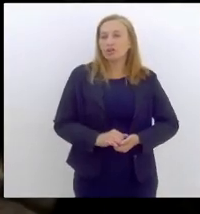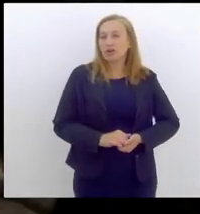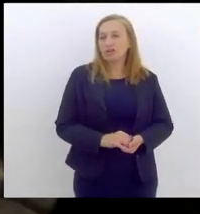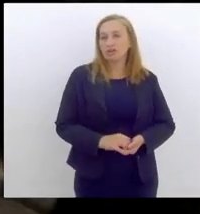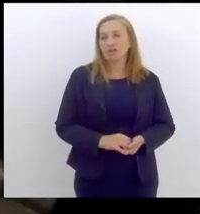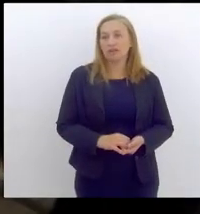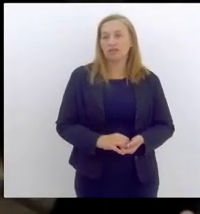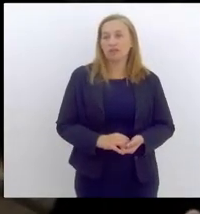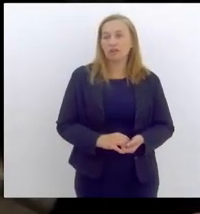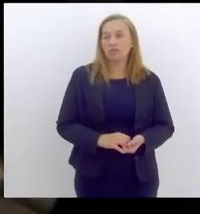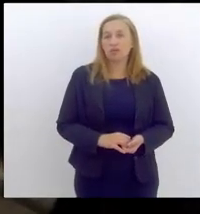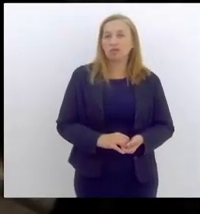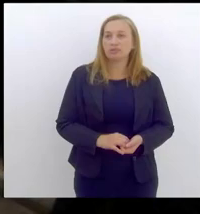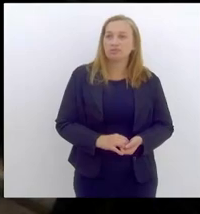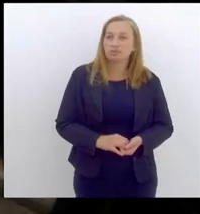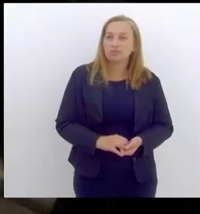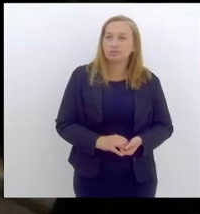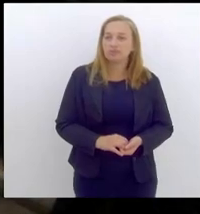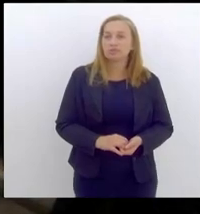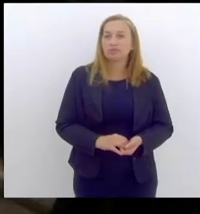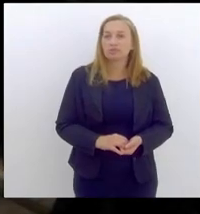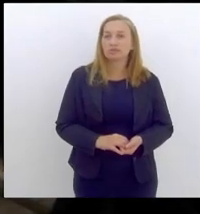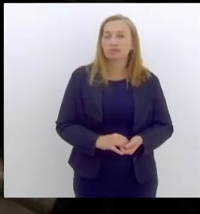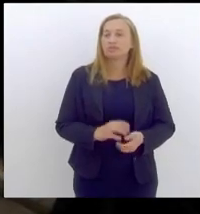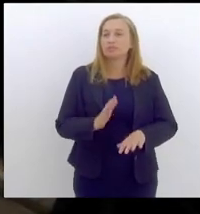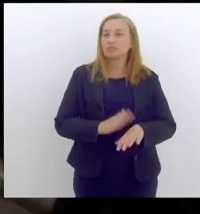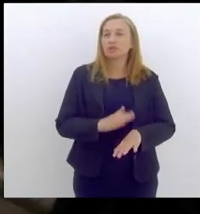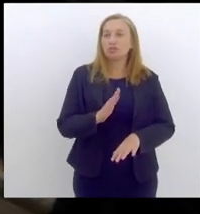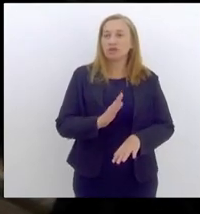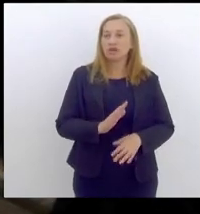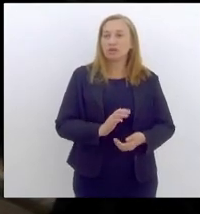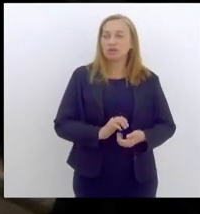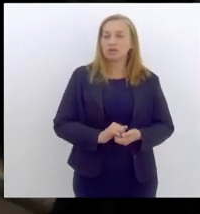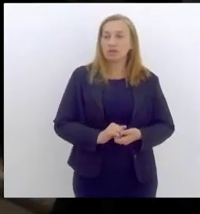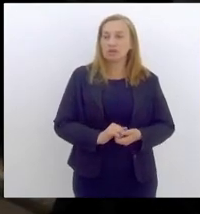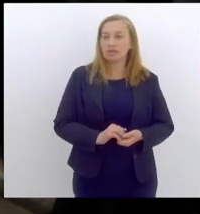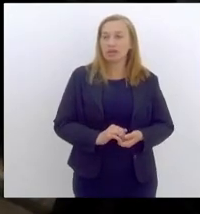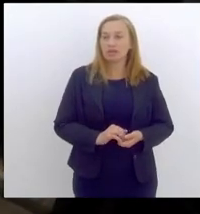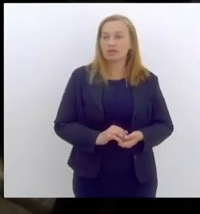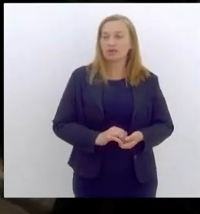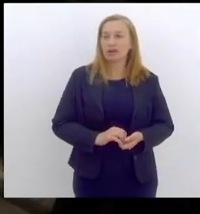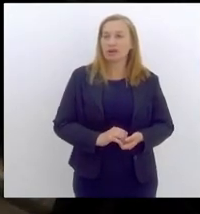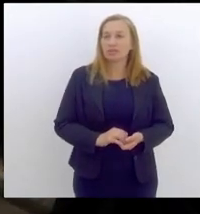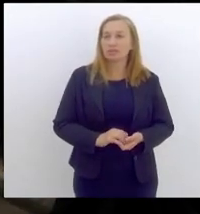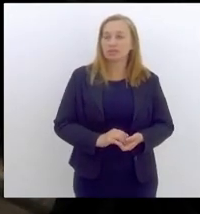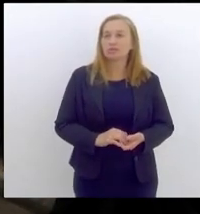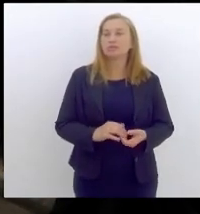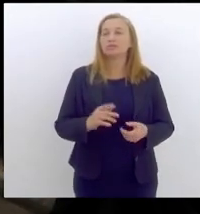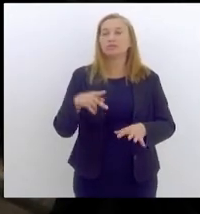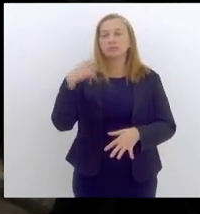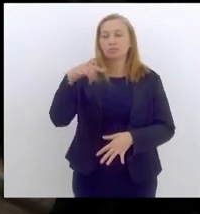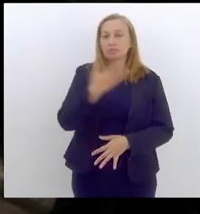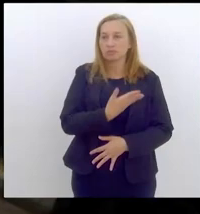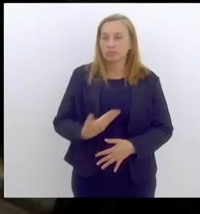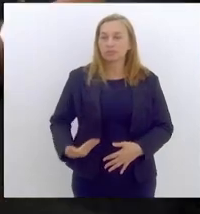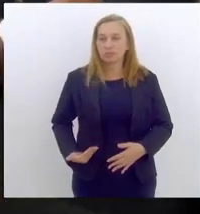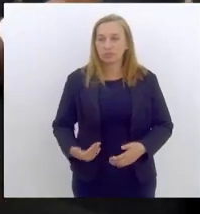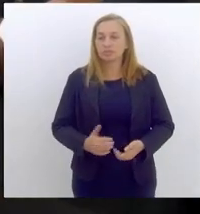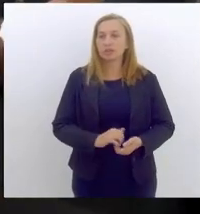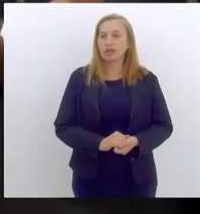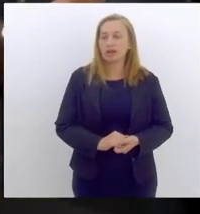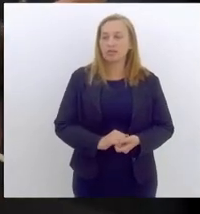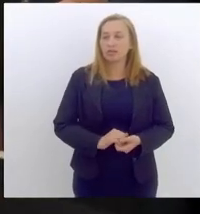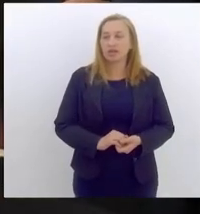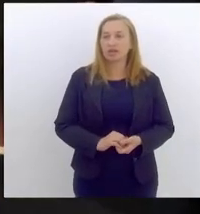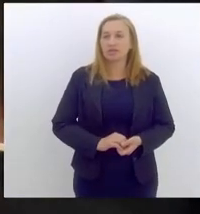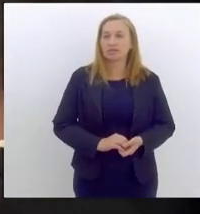serrana, possam ecoar cada vez mais nessa casa, para que a gente construa políticas públicas, mesmo que na divergência,